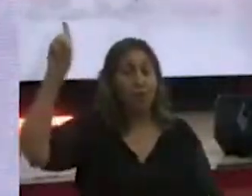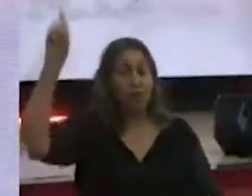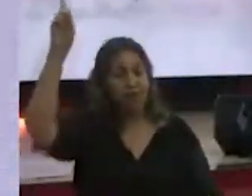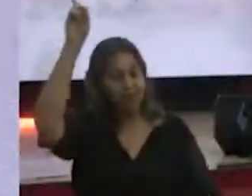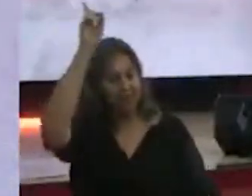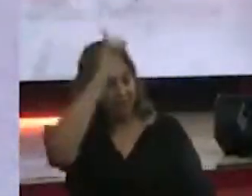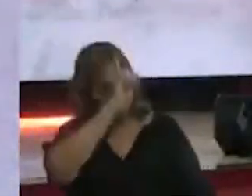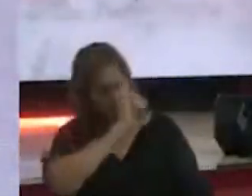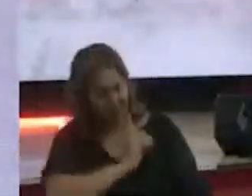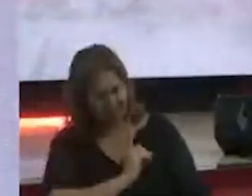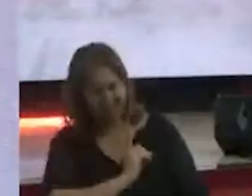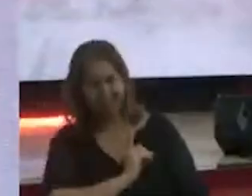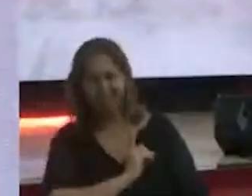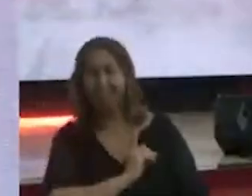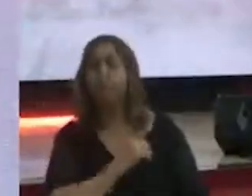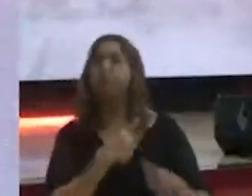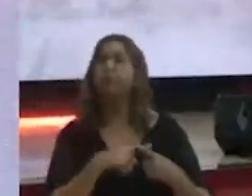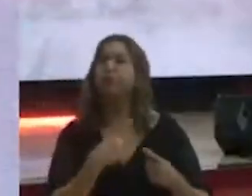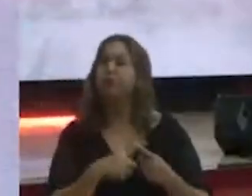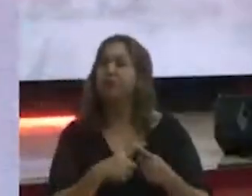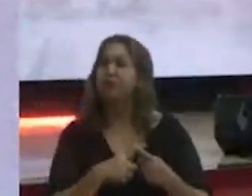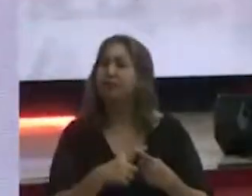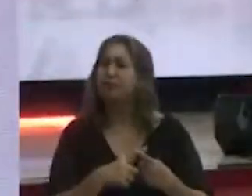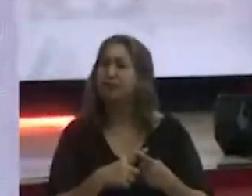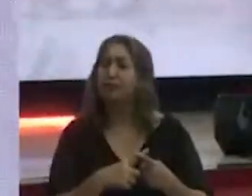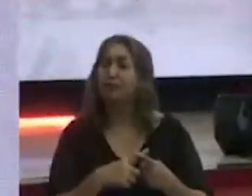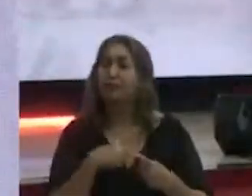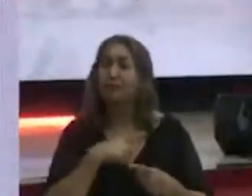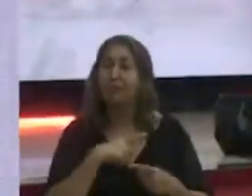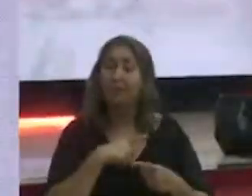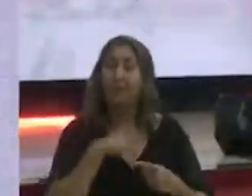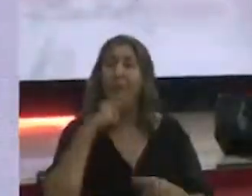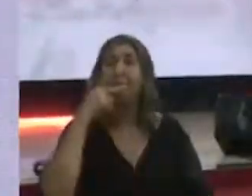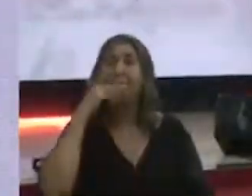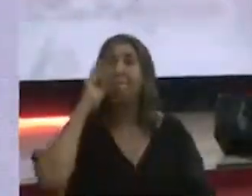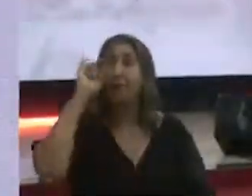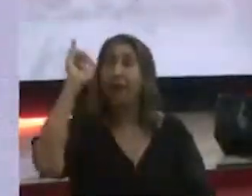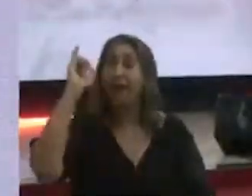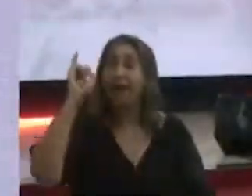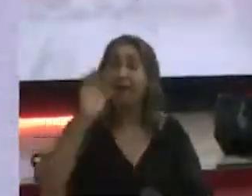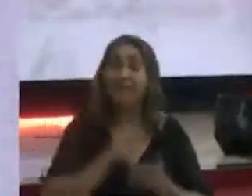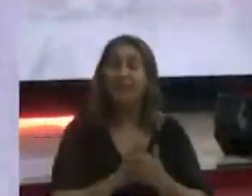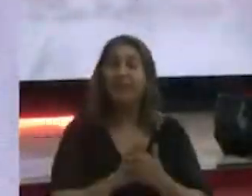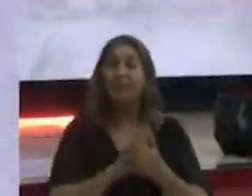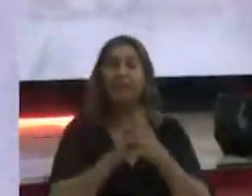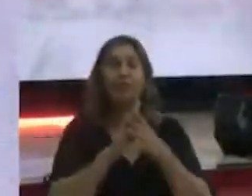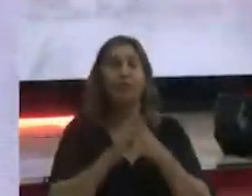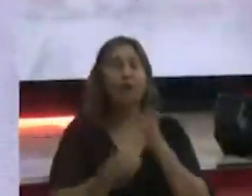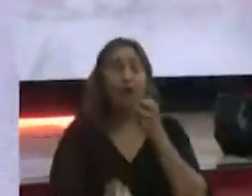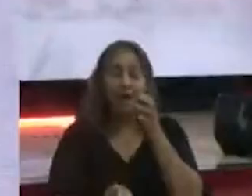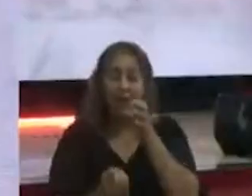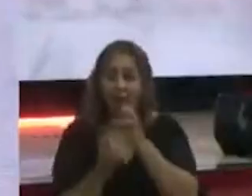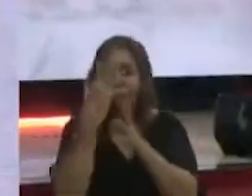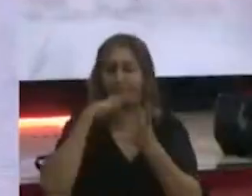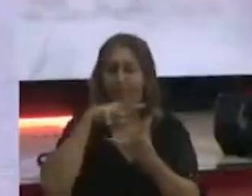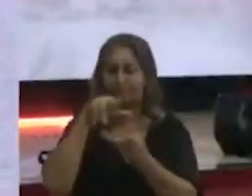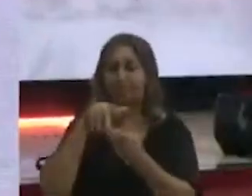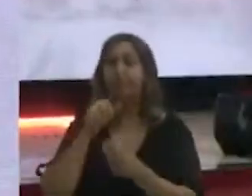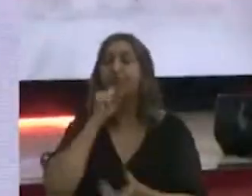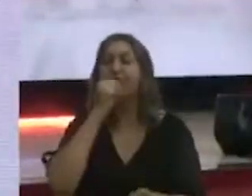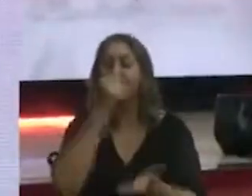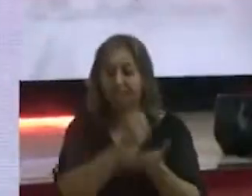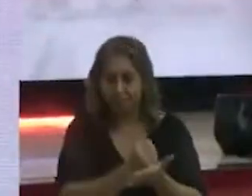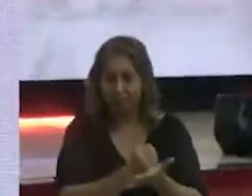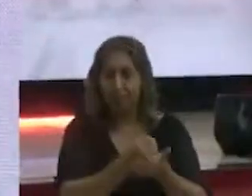nós porque a dispensação do pai foi a dispensação da criação do Antigo